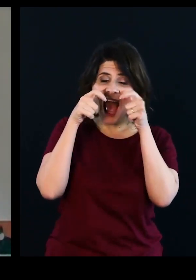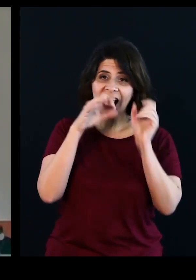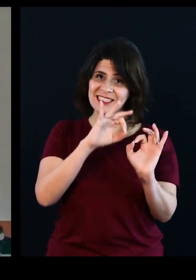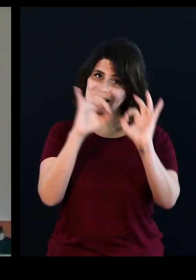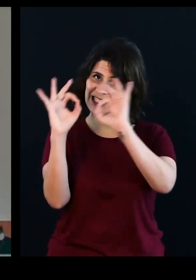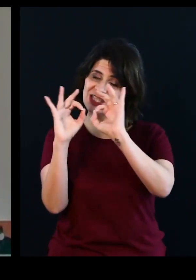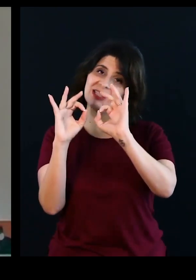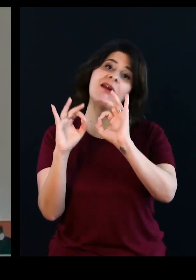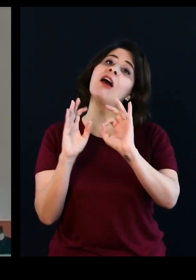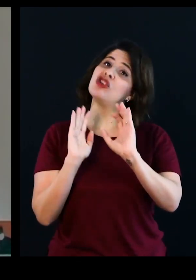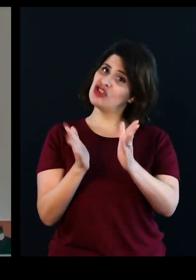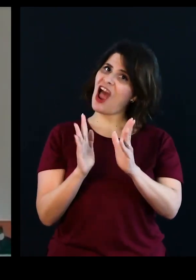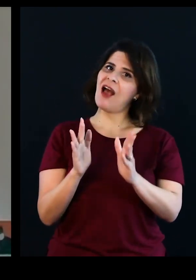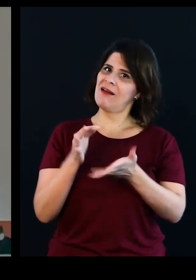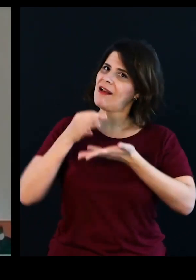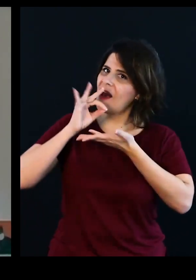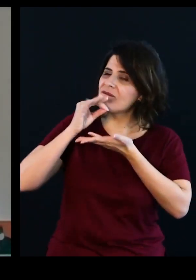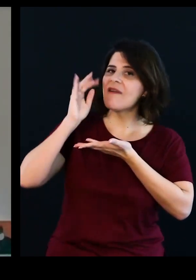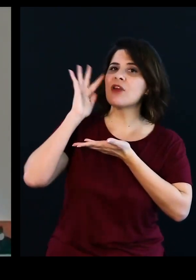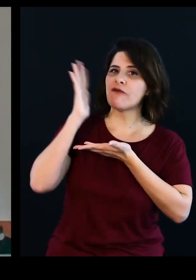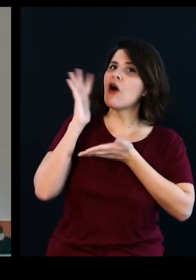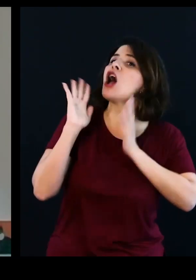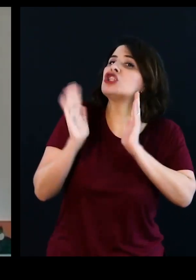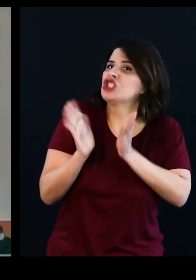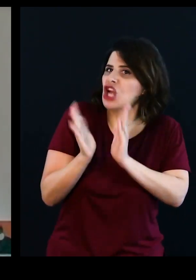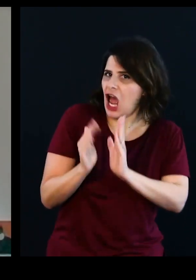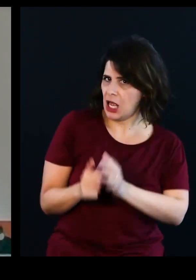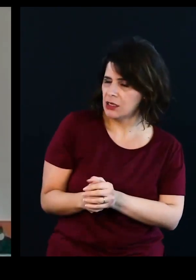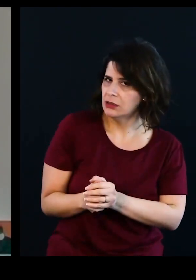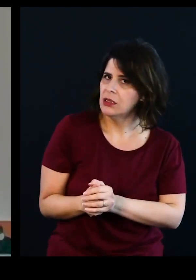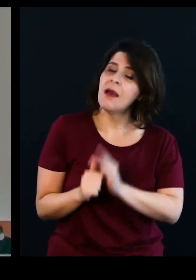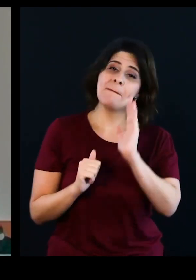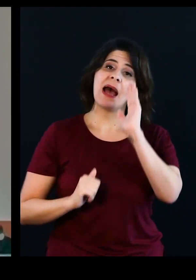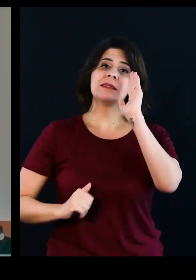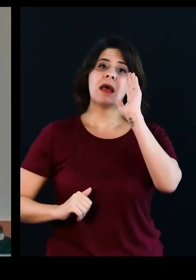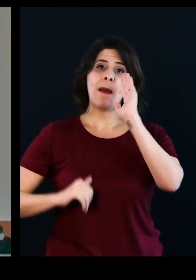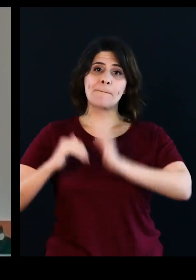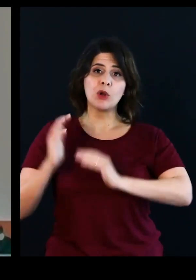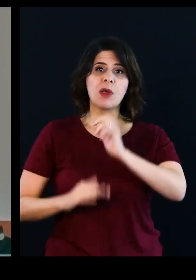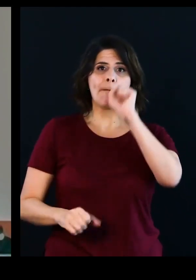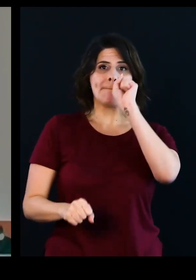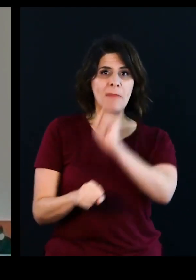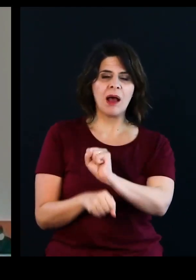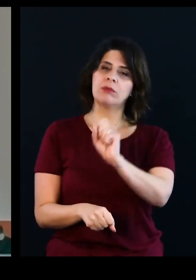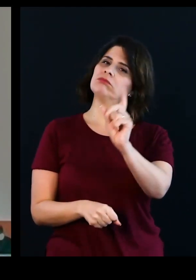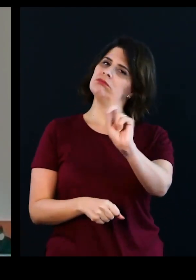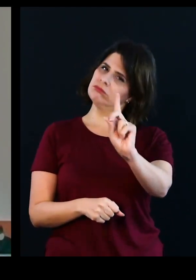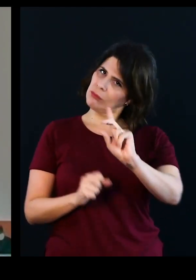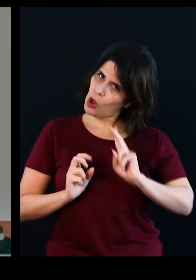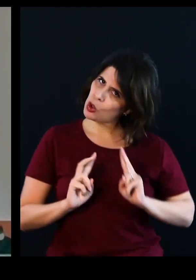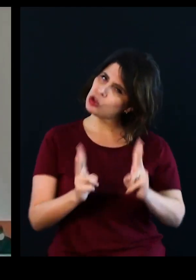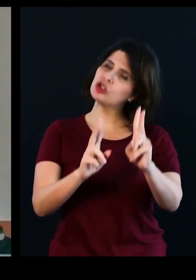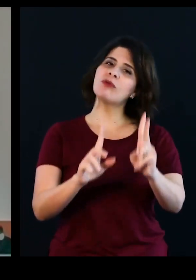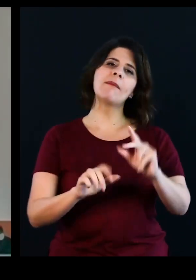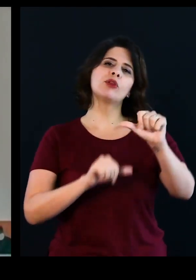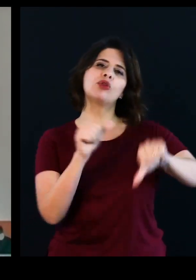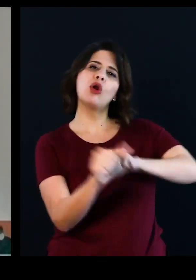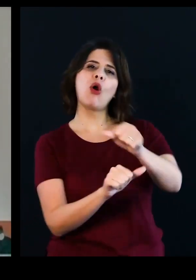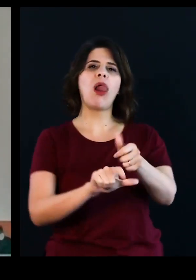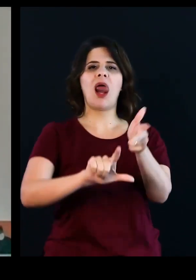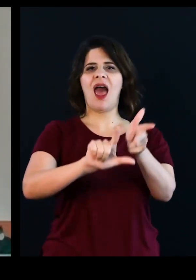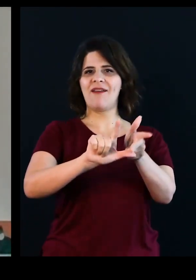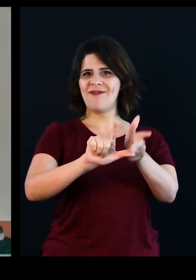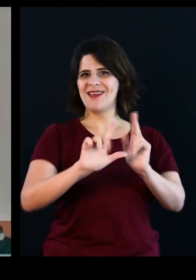muito forte do Café. Então, não paramos a produção de novos programas. Diminuímos o ritmo, mudamos um pouco o